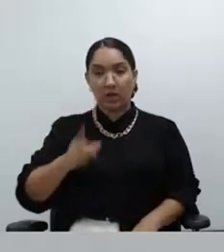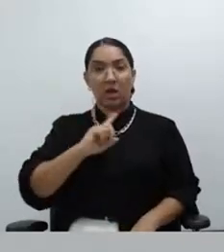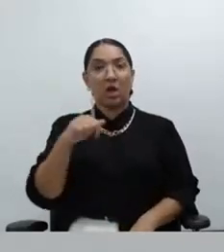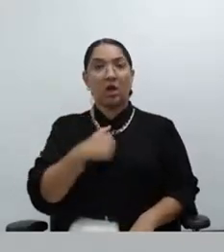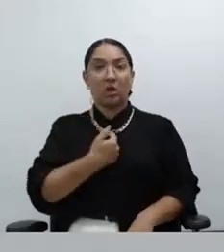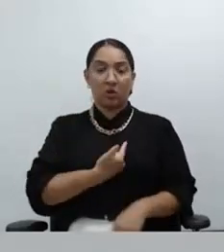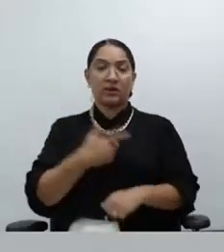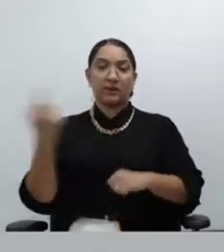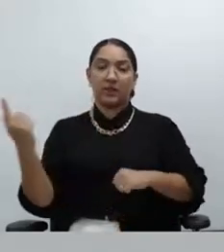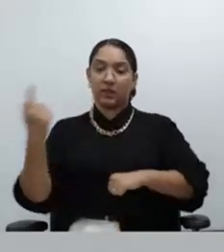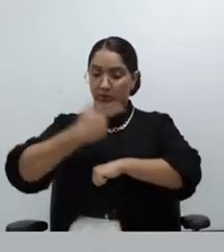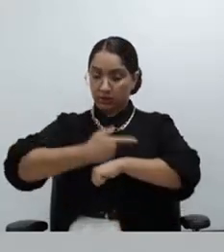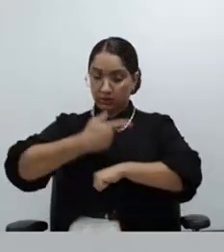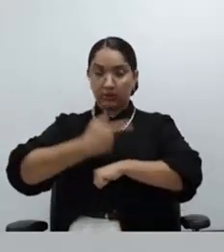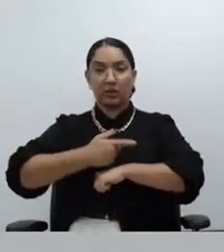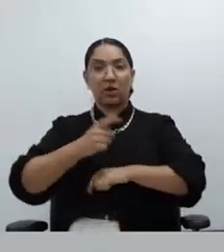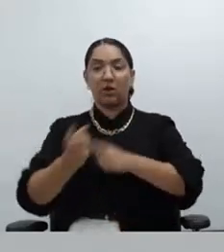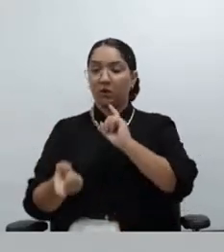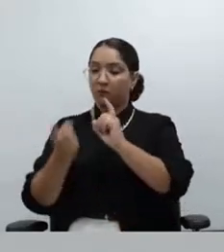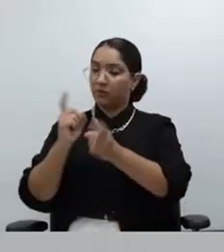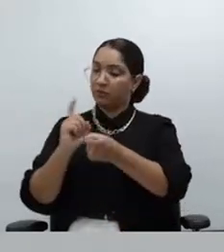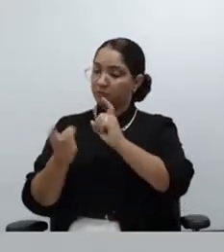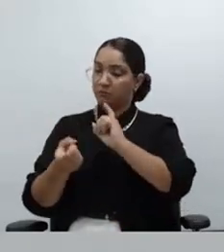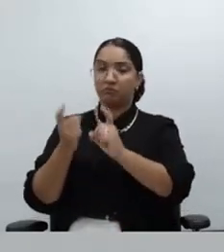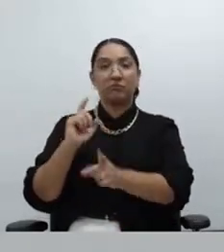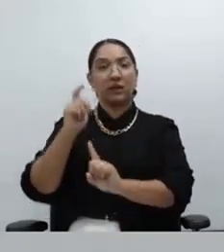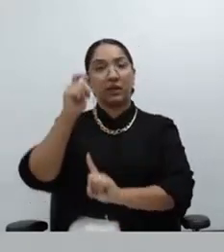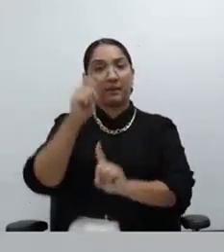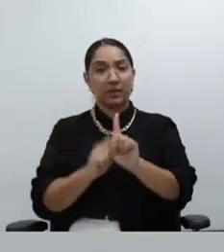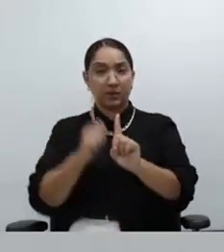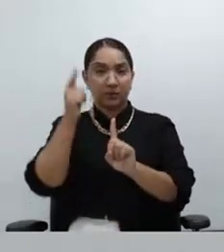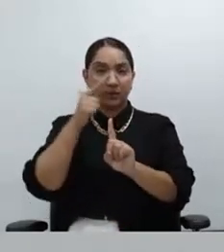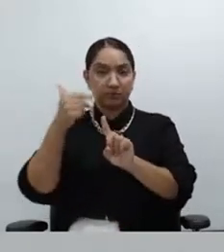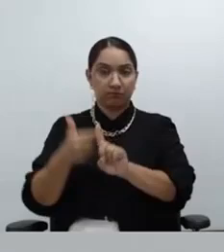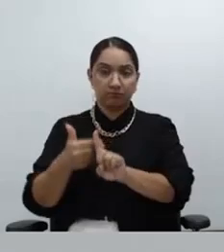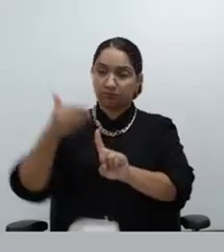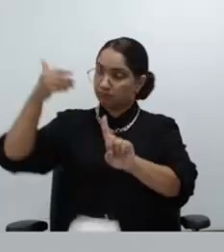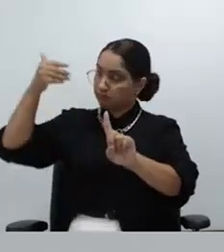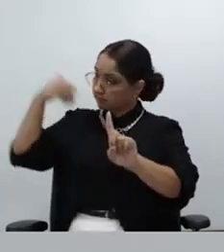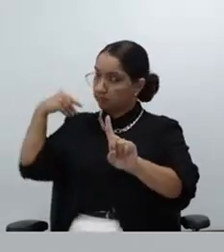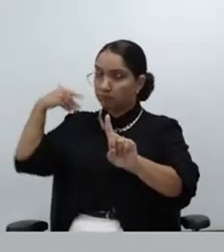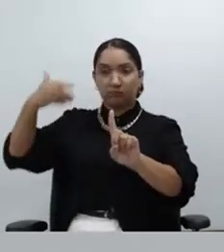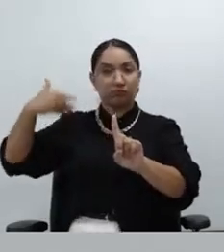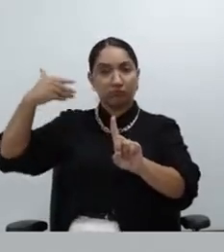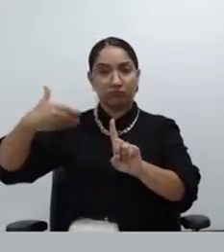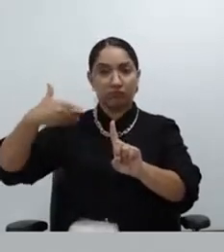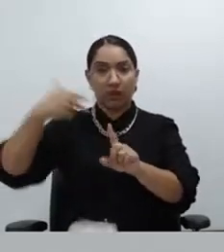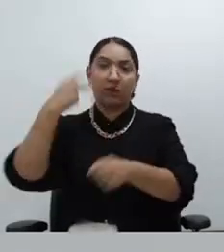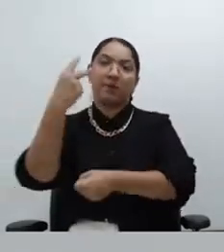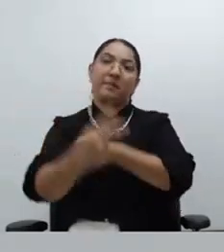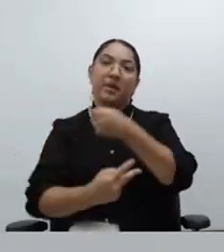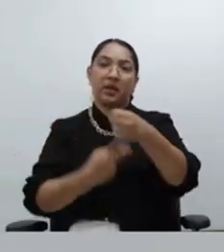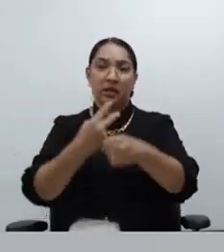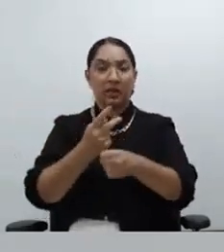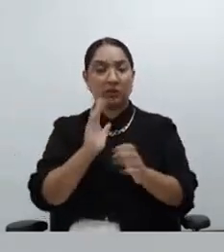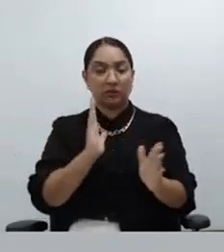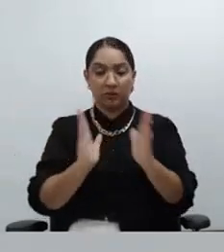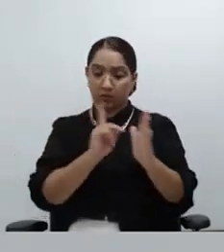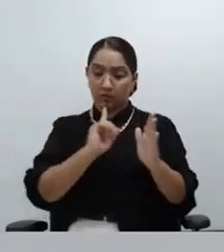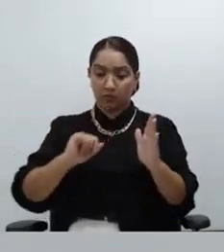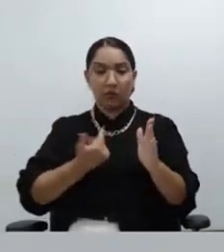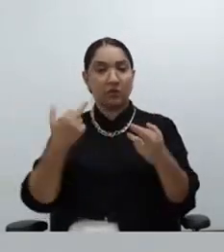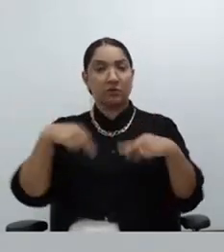da gestão. Nós realizamos essa reunião desde o início dessa gestão 24/26, temos a prática de fazer